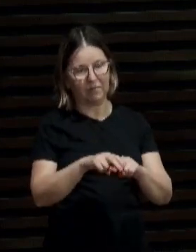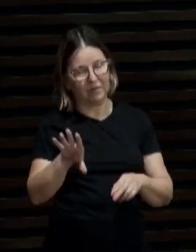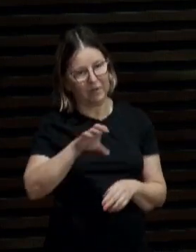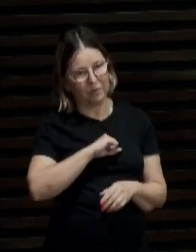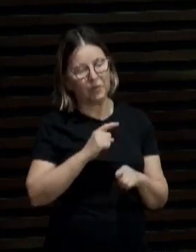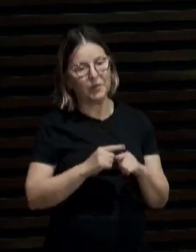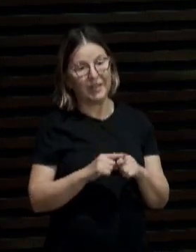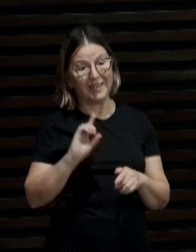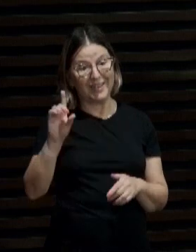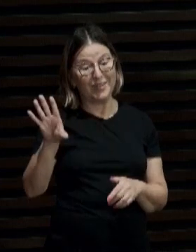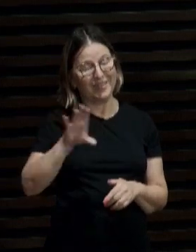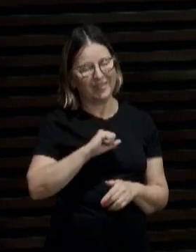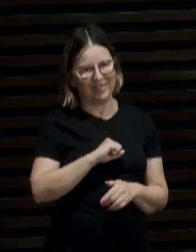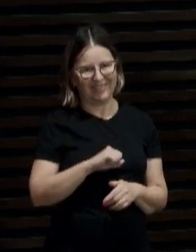amor.